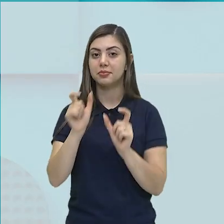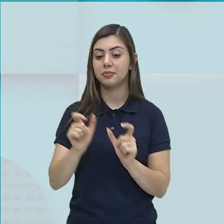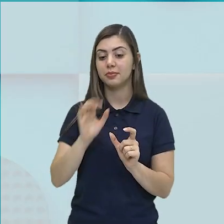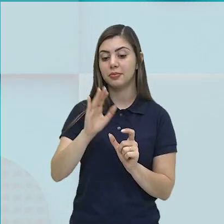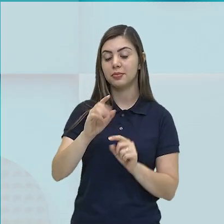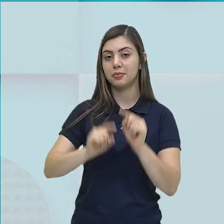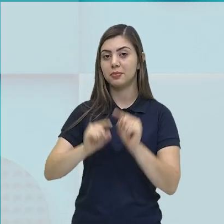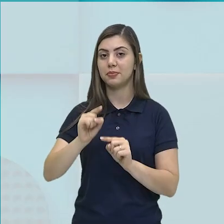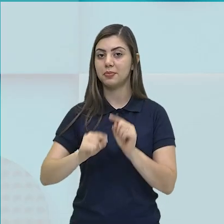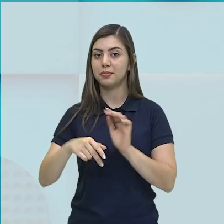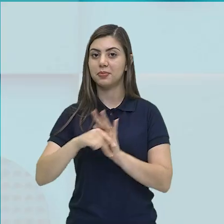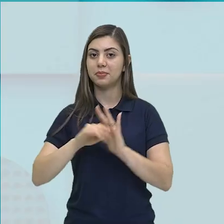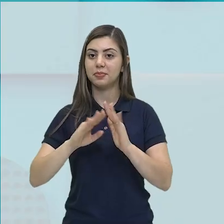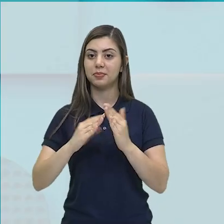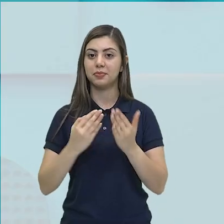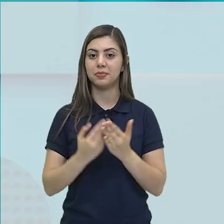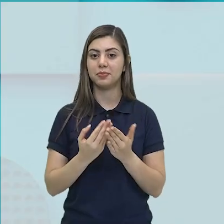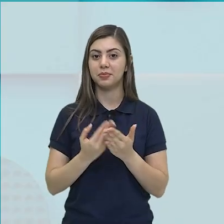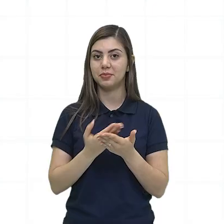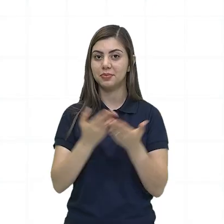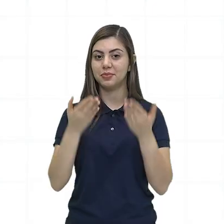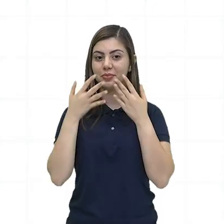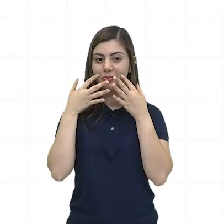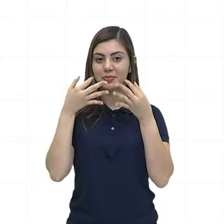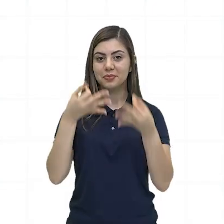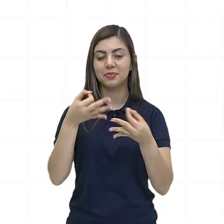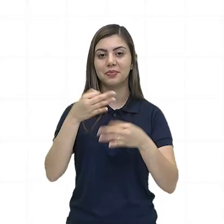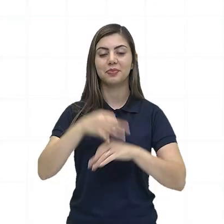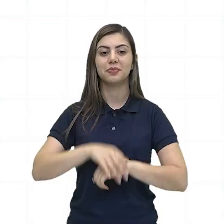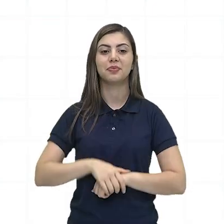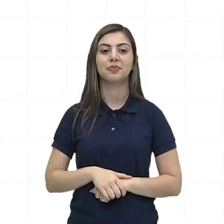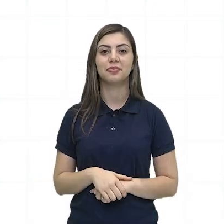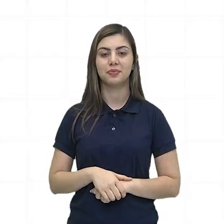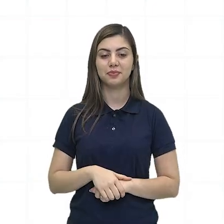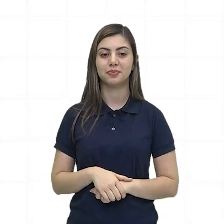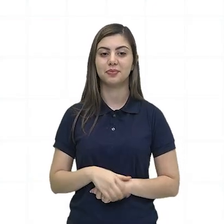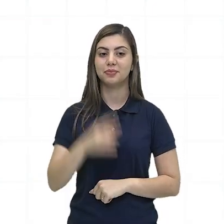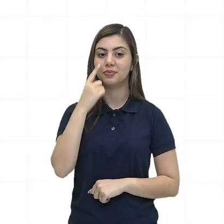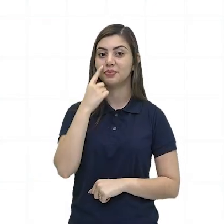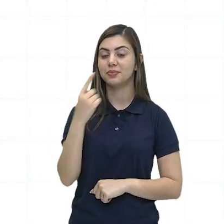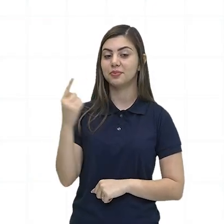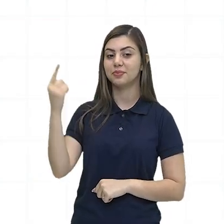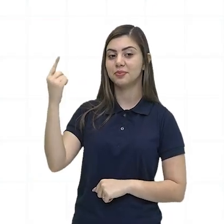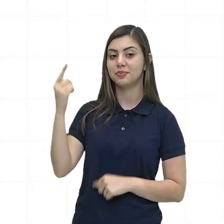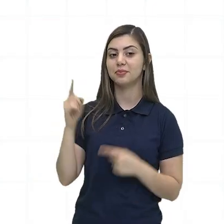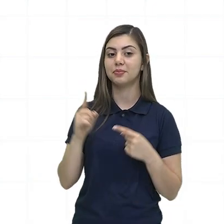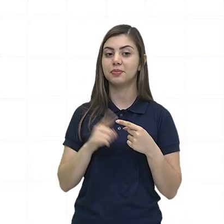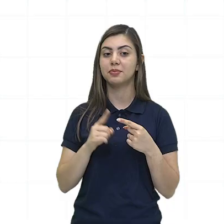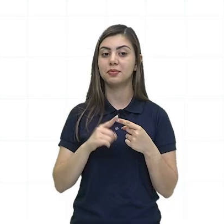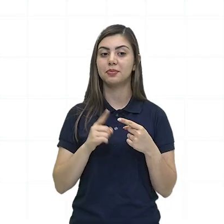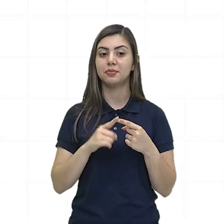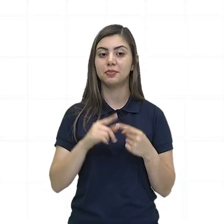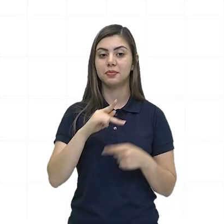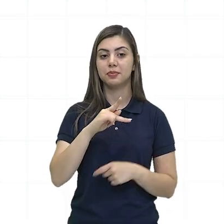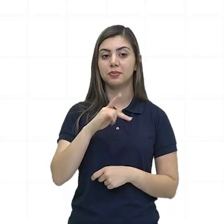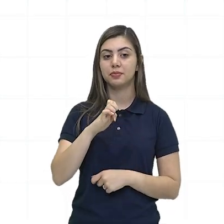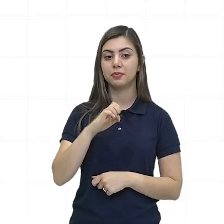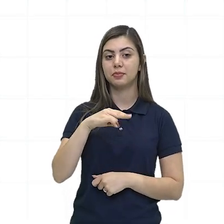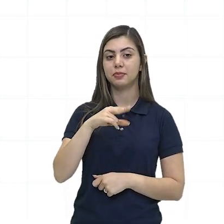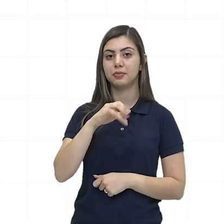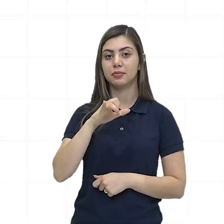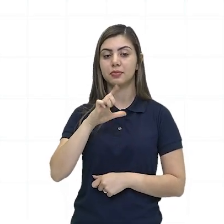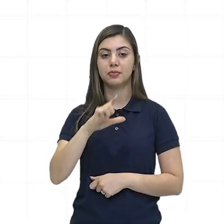material escolar, ok? Pay attention. Vamos lá, então nós temos pencil, pencil,